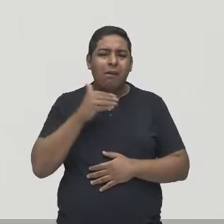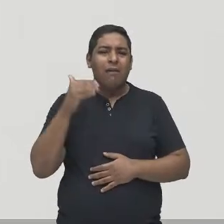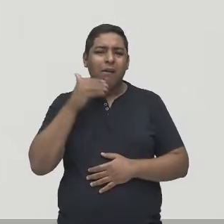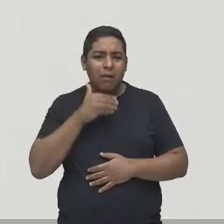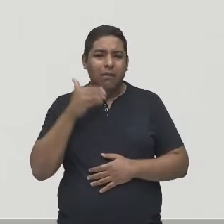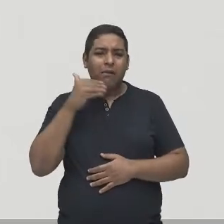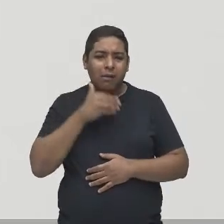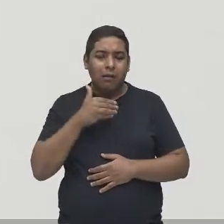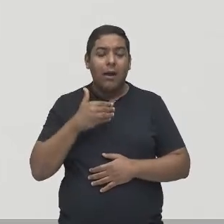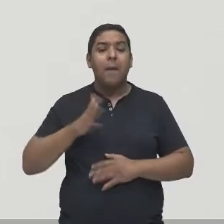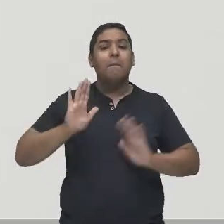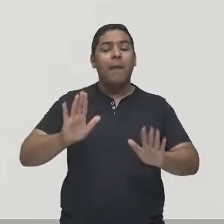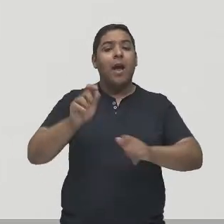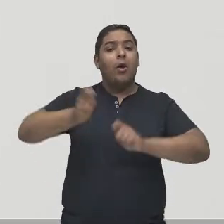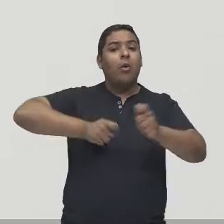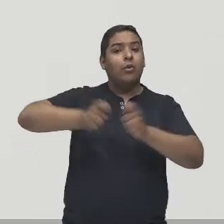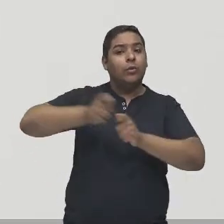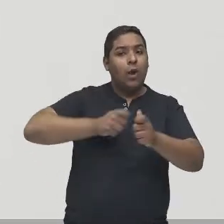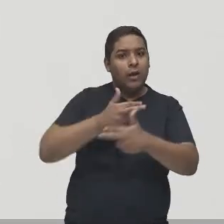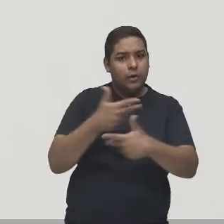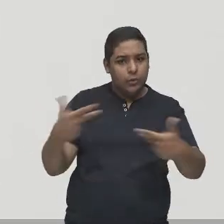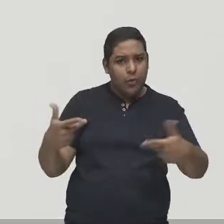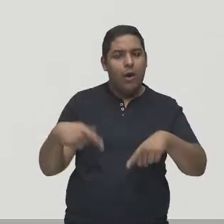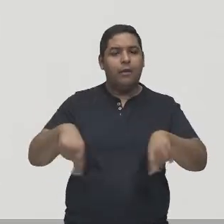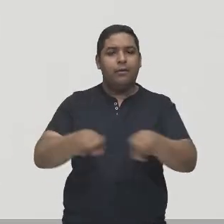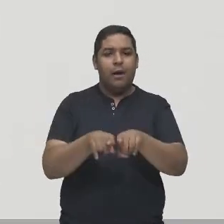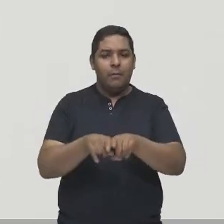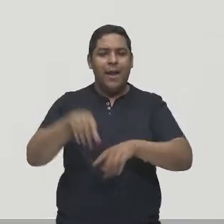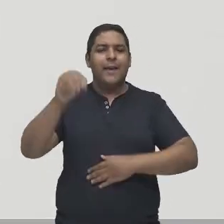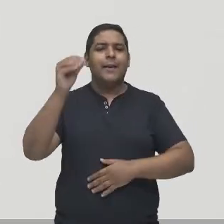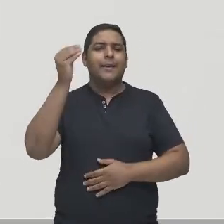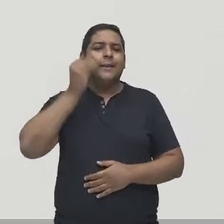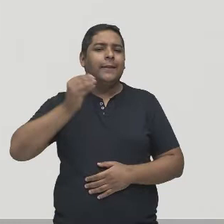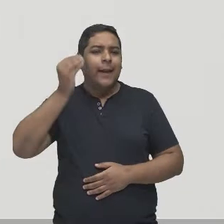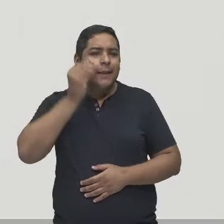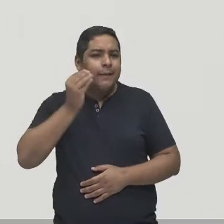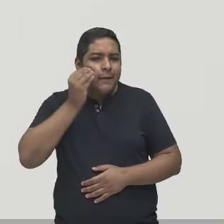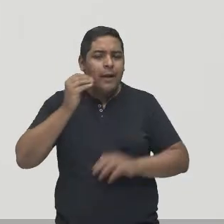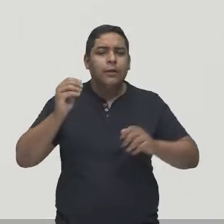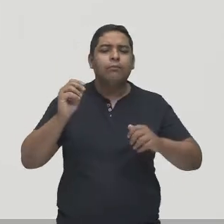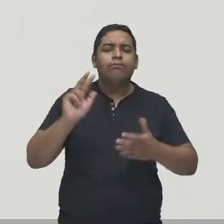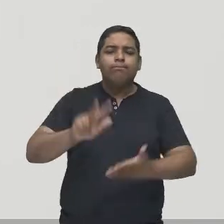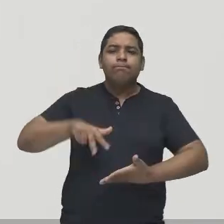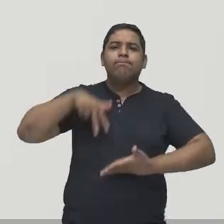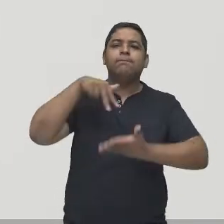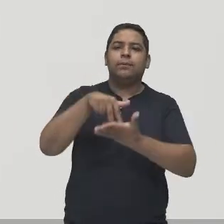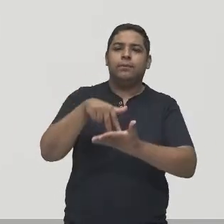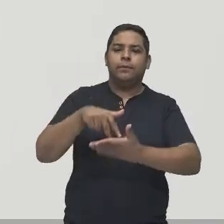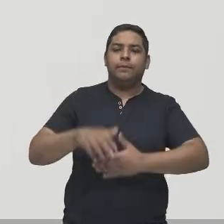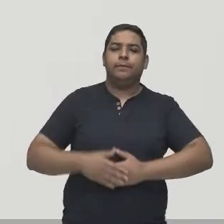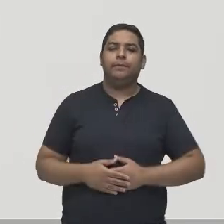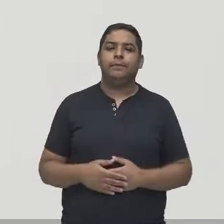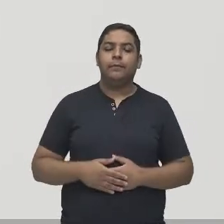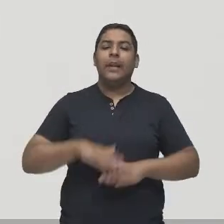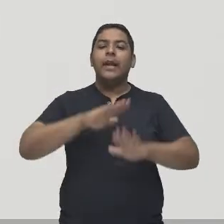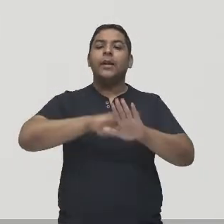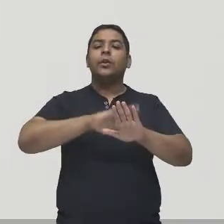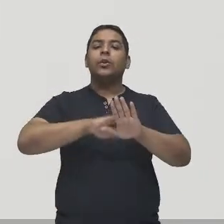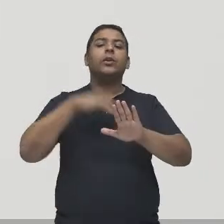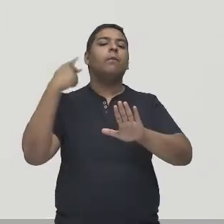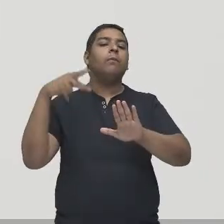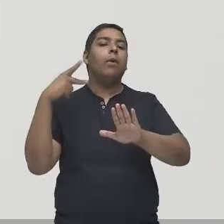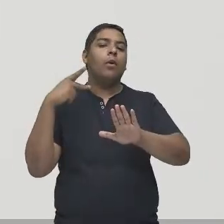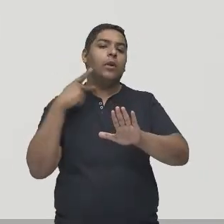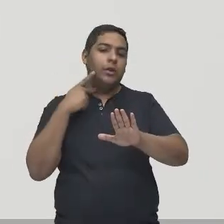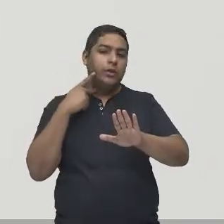ali controlando as coisas, tentando se reerguer. E é uma ideologia política radical do espectro político